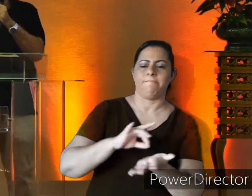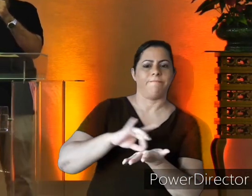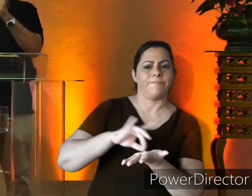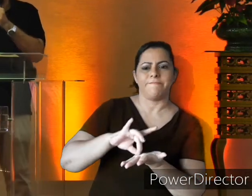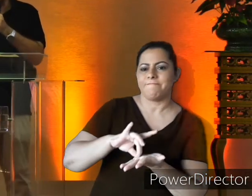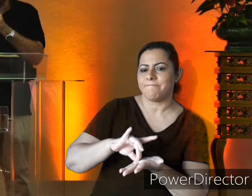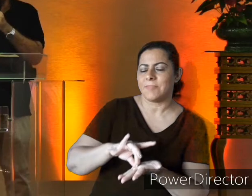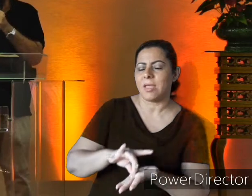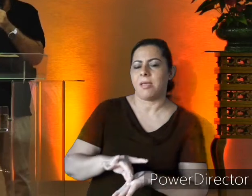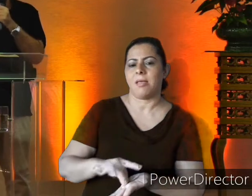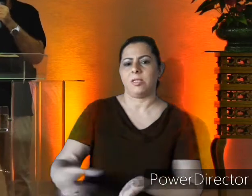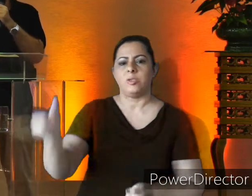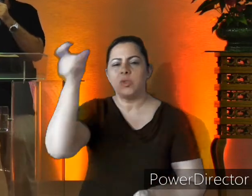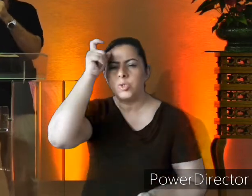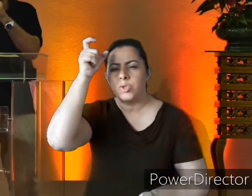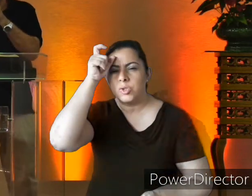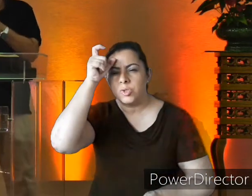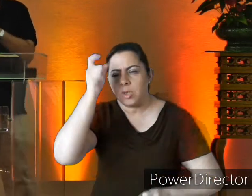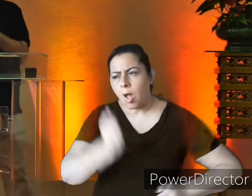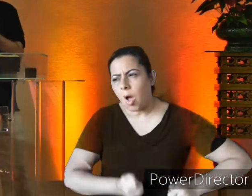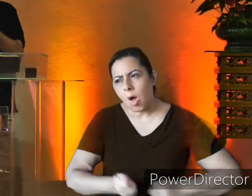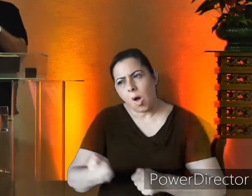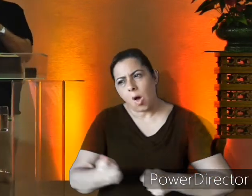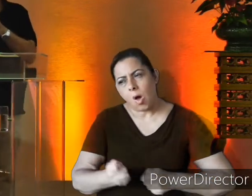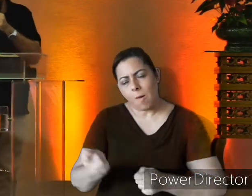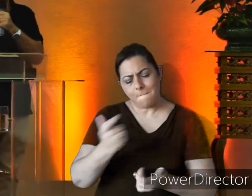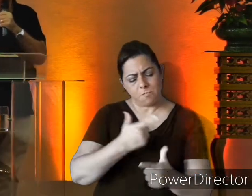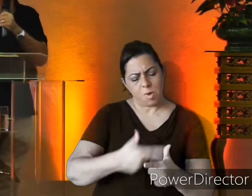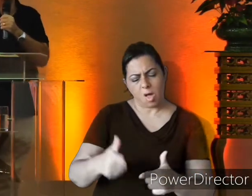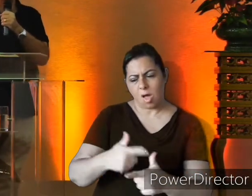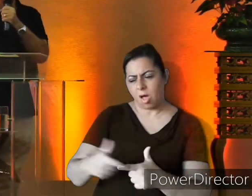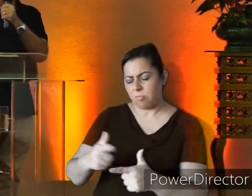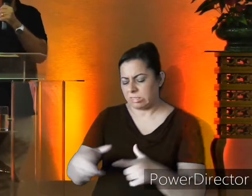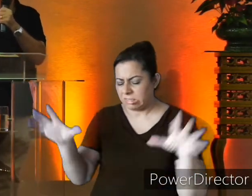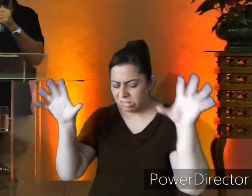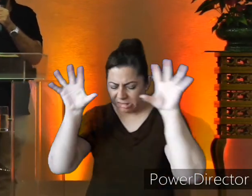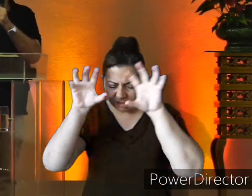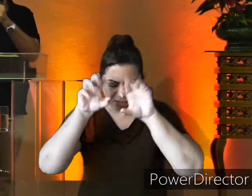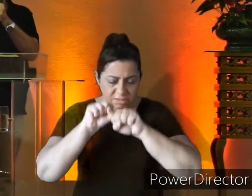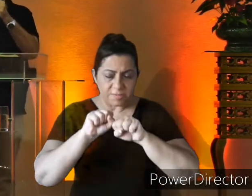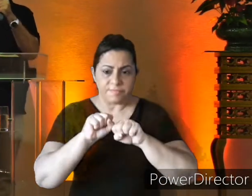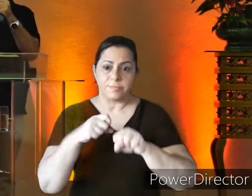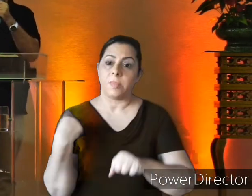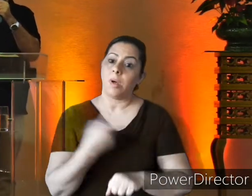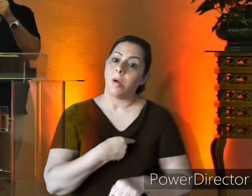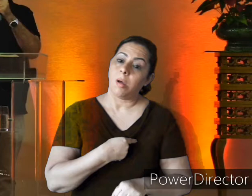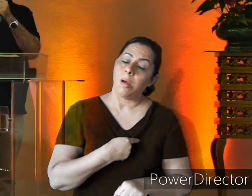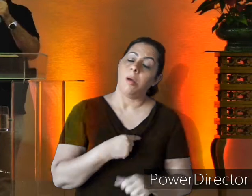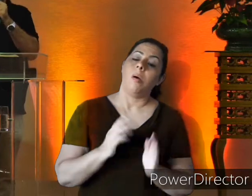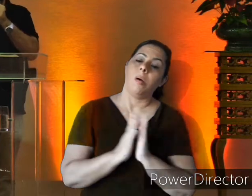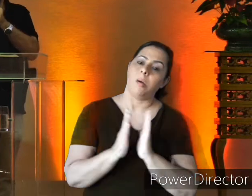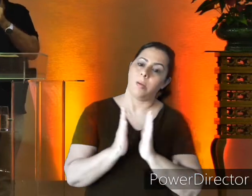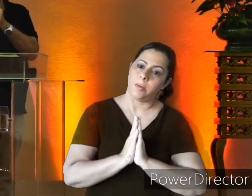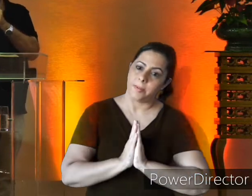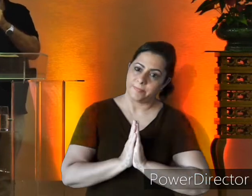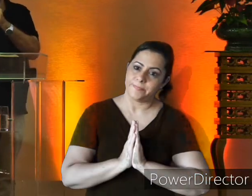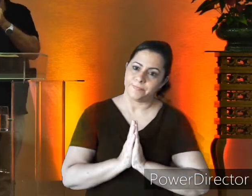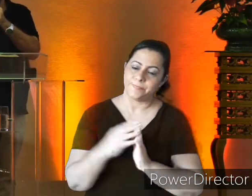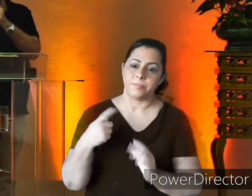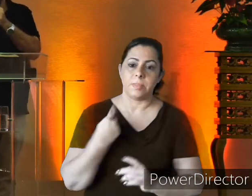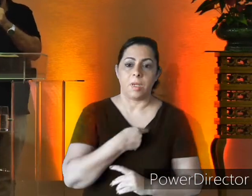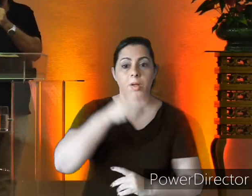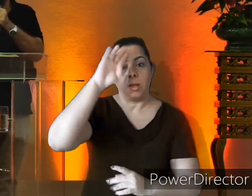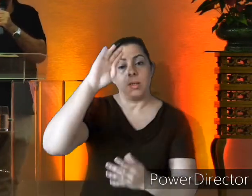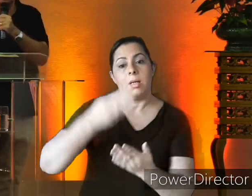tua vida, nós vamos continuar orando, porque cremos que ao teu redor está o anjo do Senhor, estão os anjos do